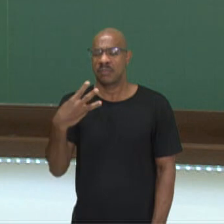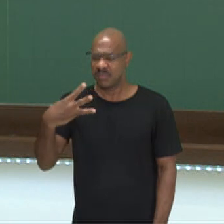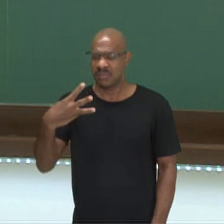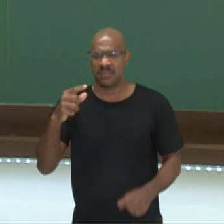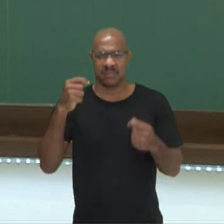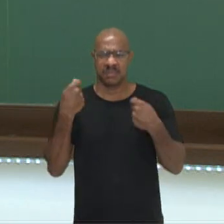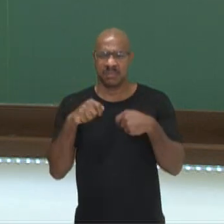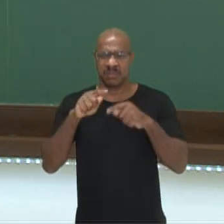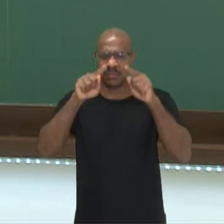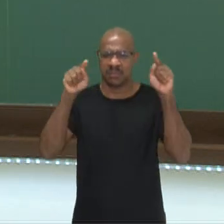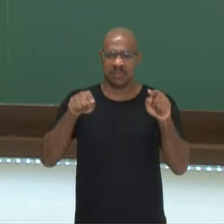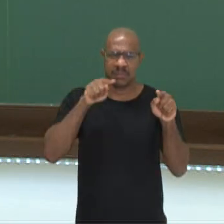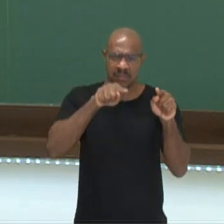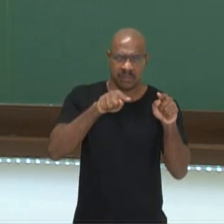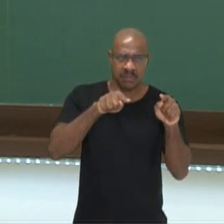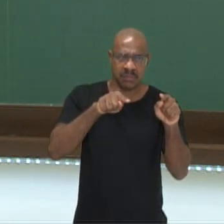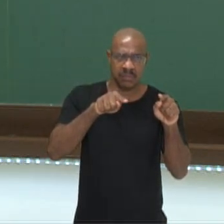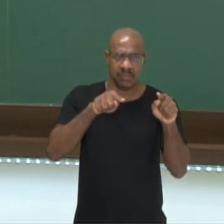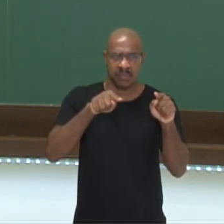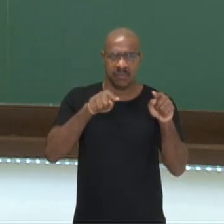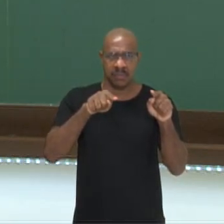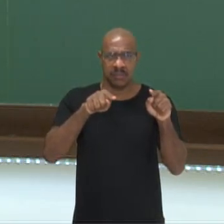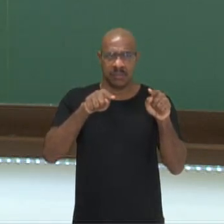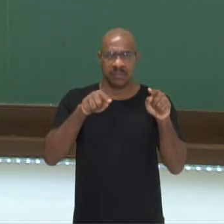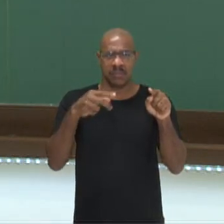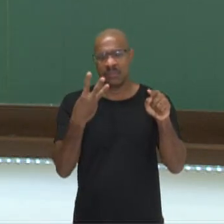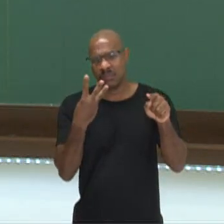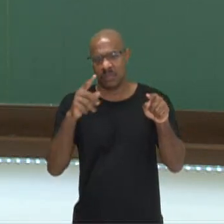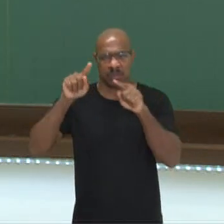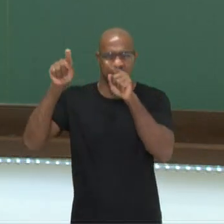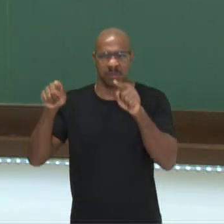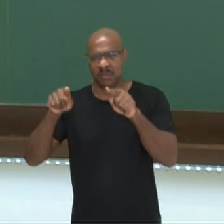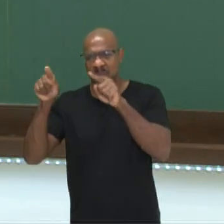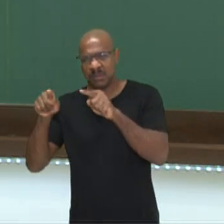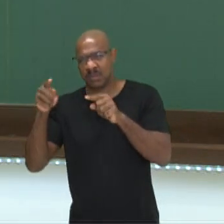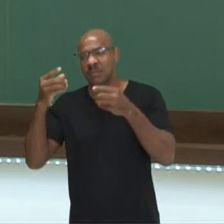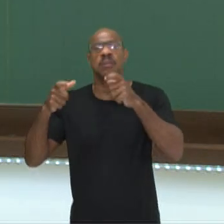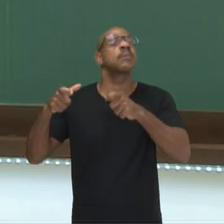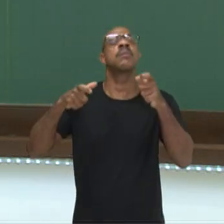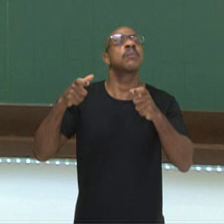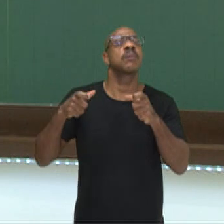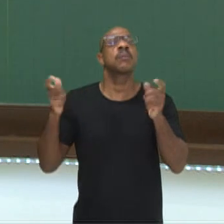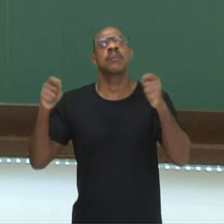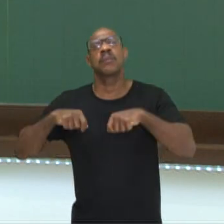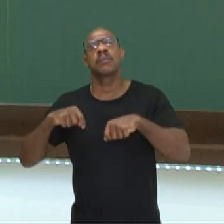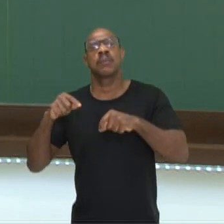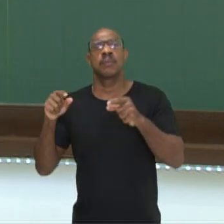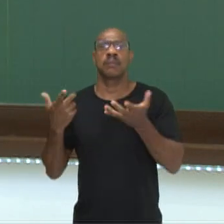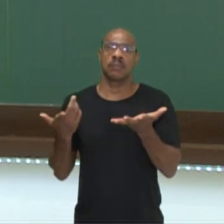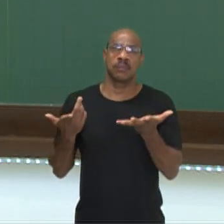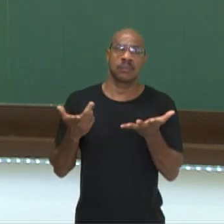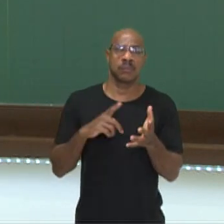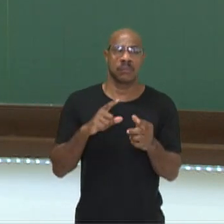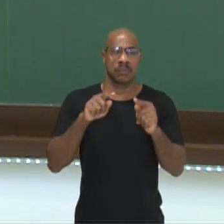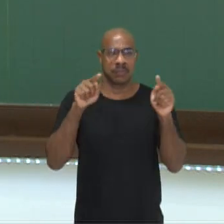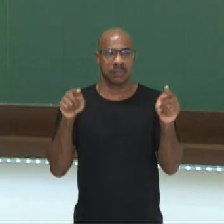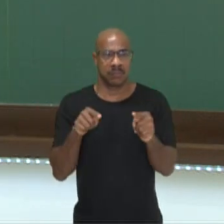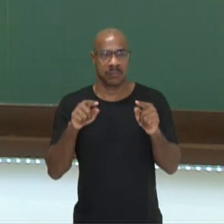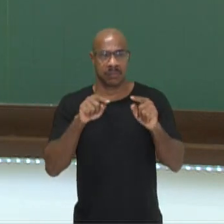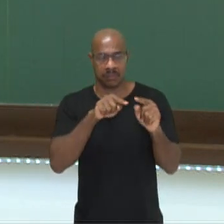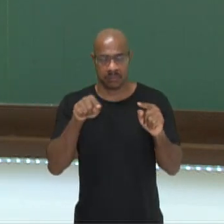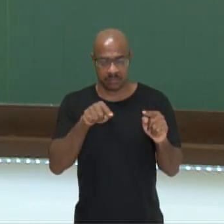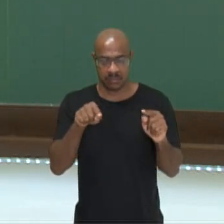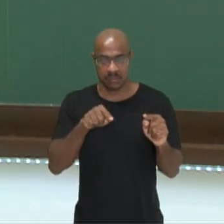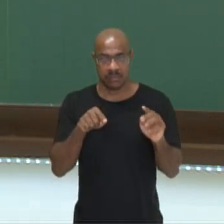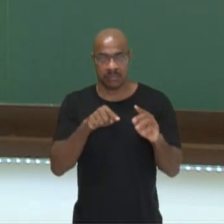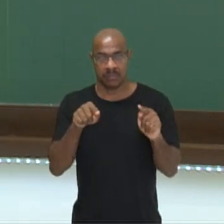colocar parênteses aqui, um ou mais, se vocês acharem necessário, de forma que essa expressão